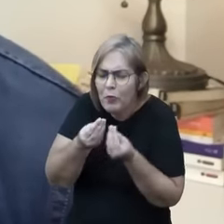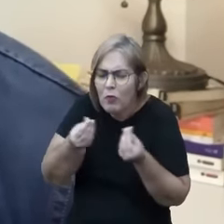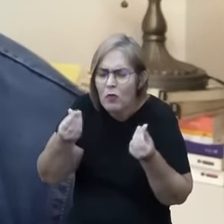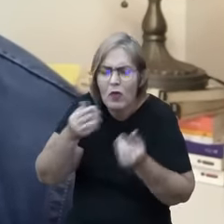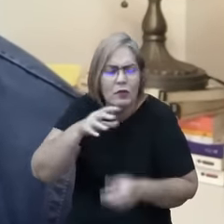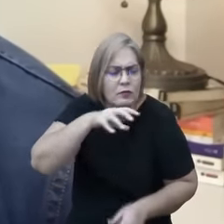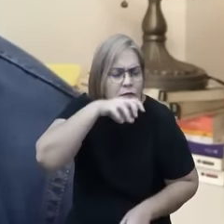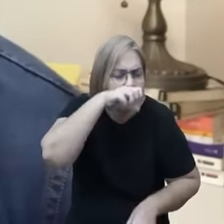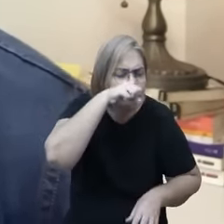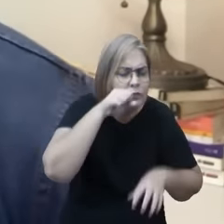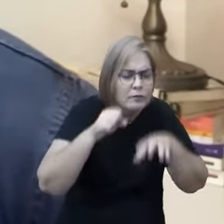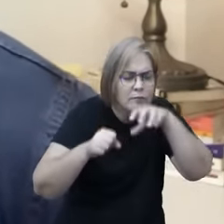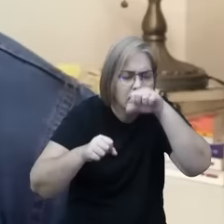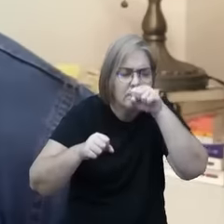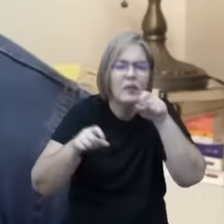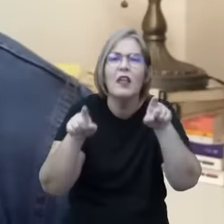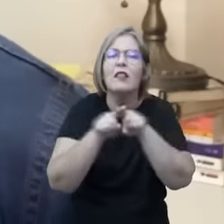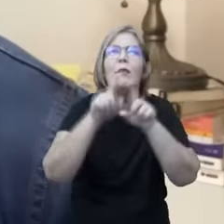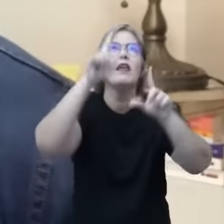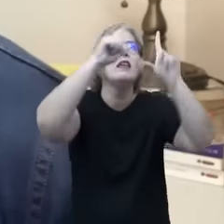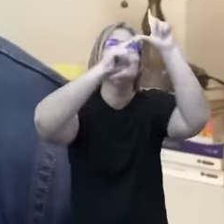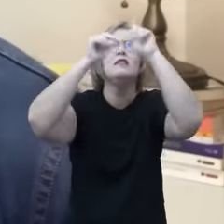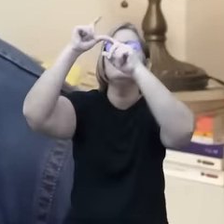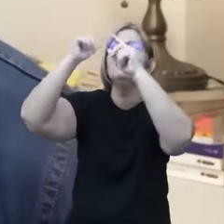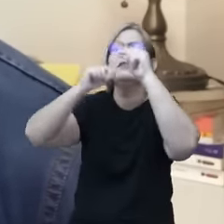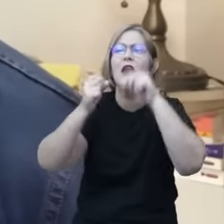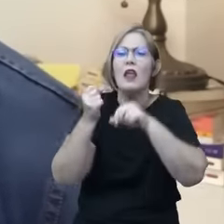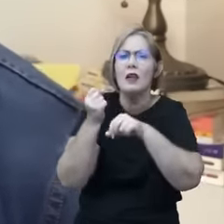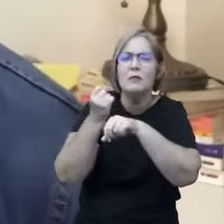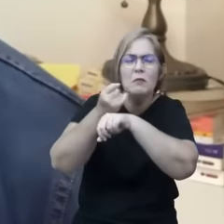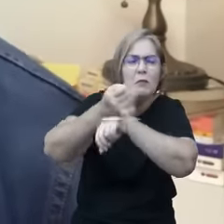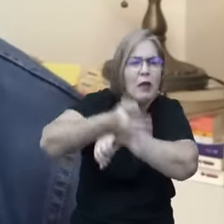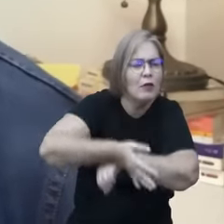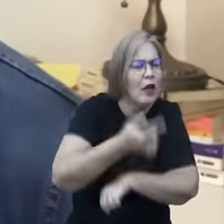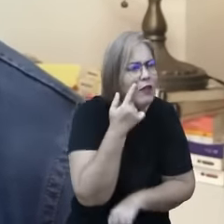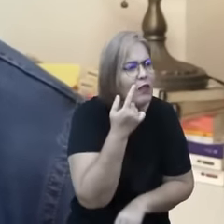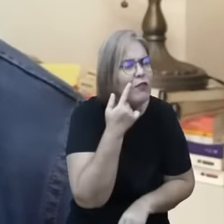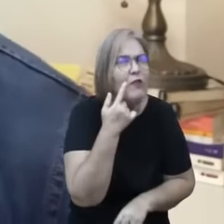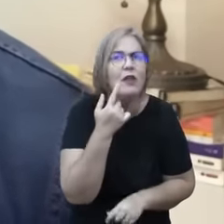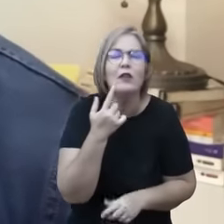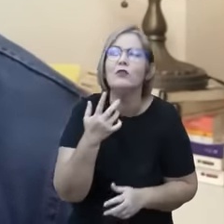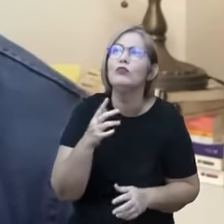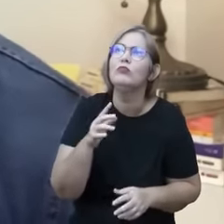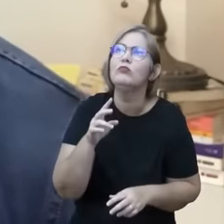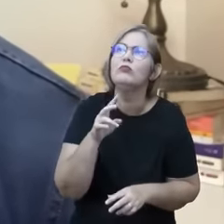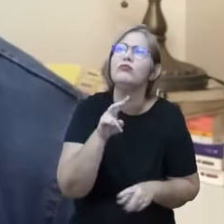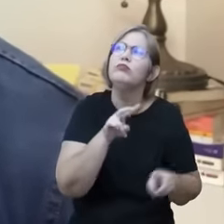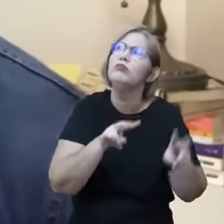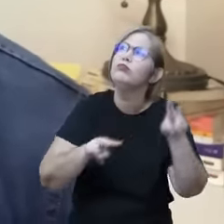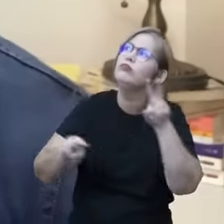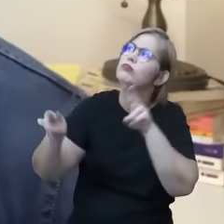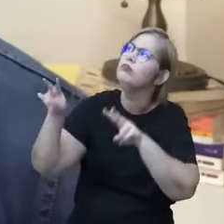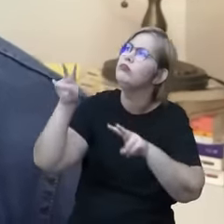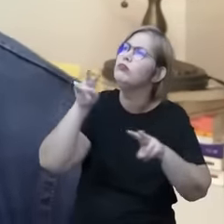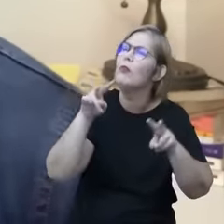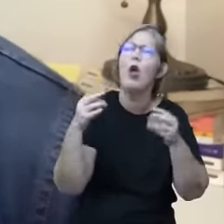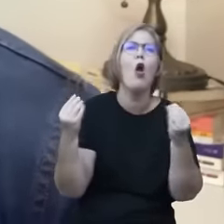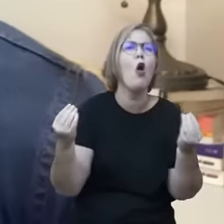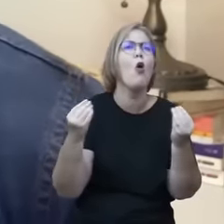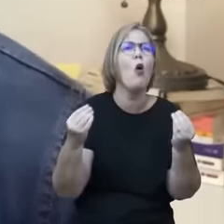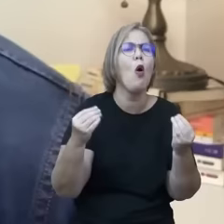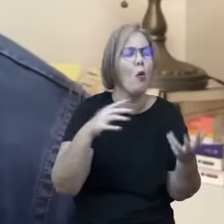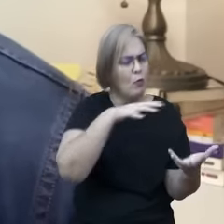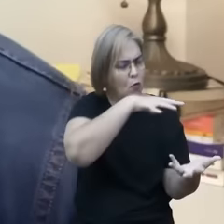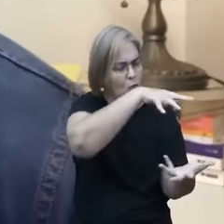ervas e de estrelas à noite, certas noites em que o coração se distende, como poderia negar este mundo,